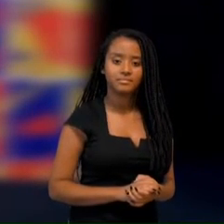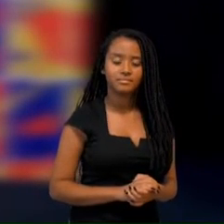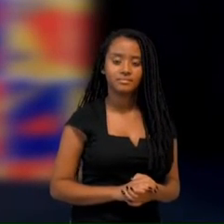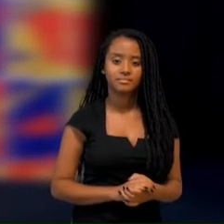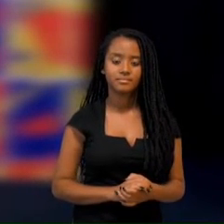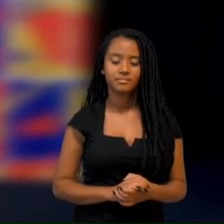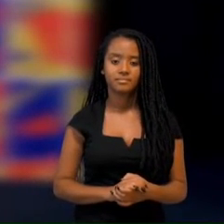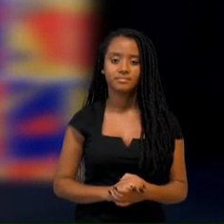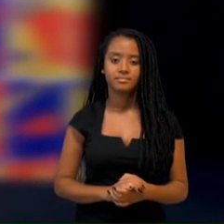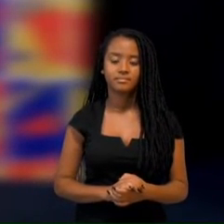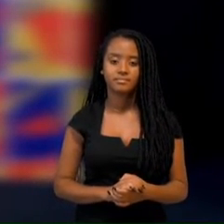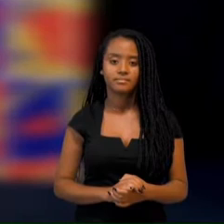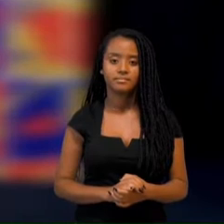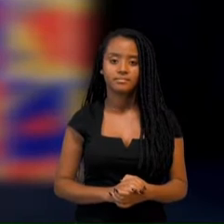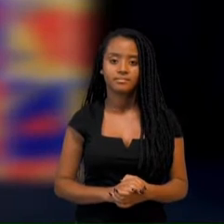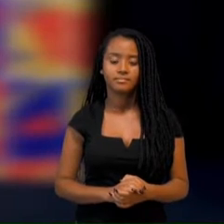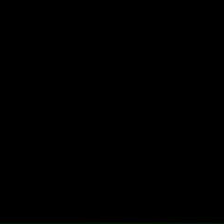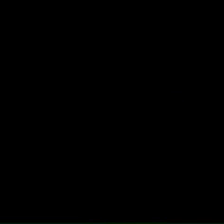desapegada